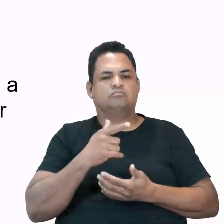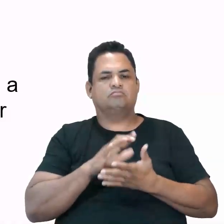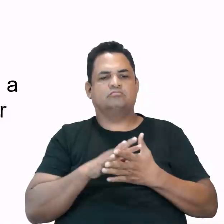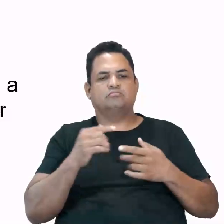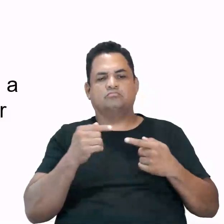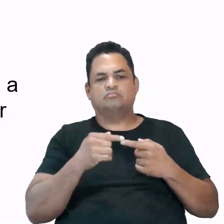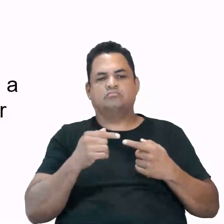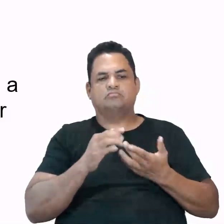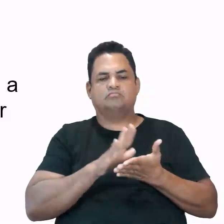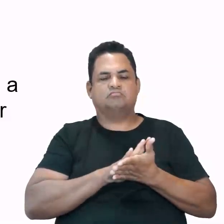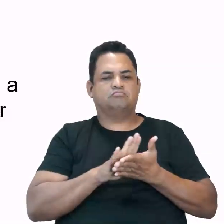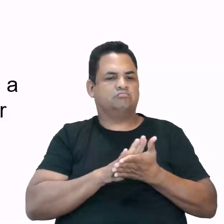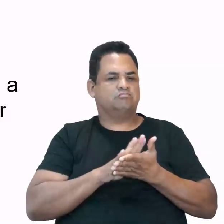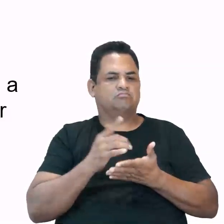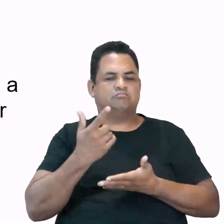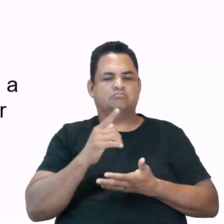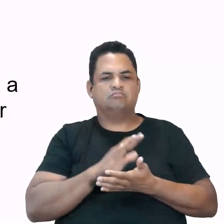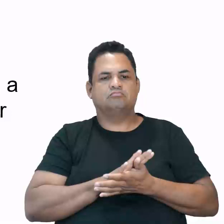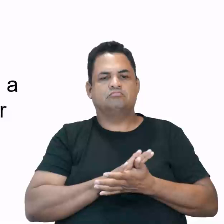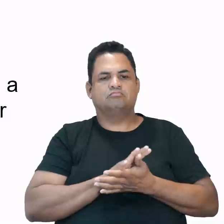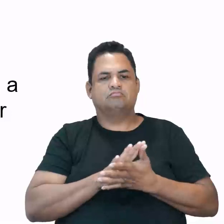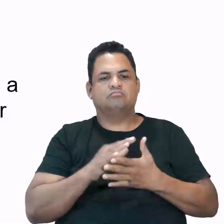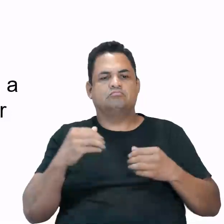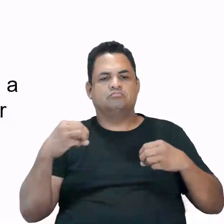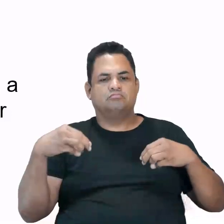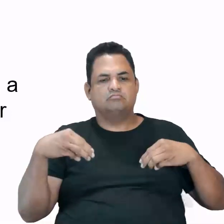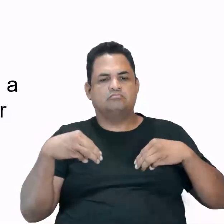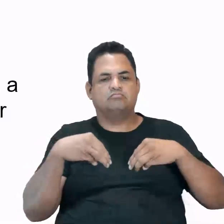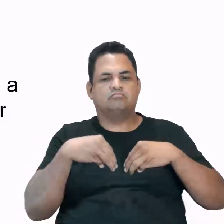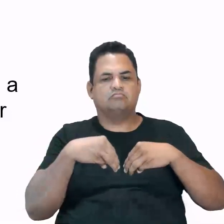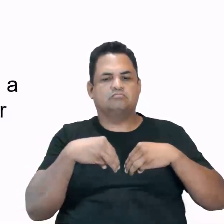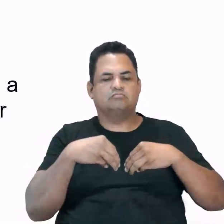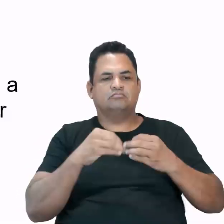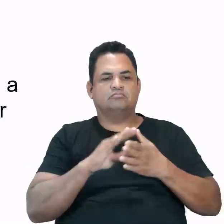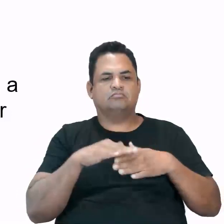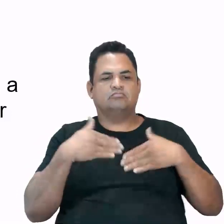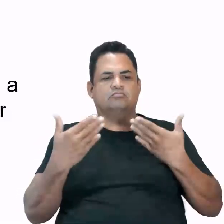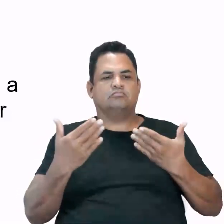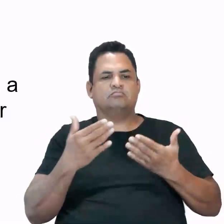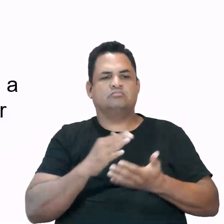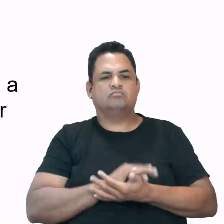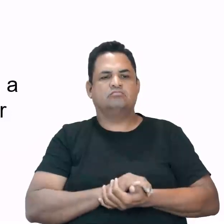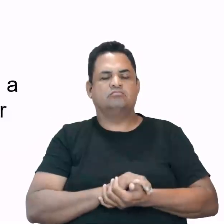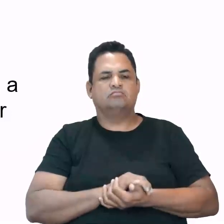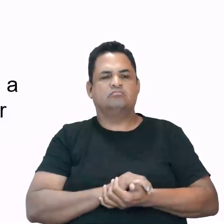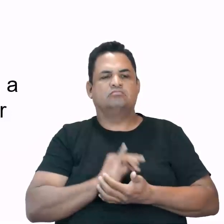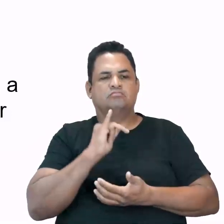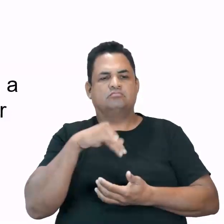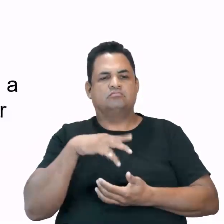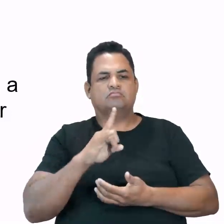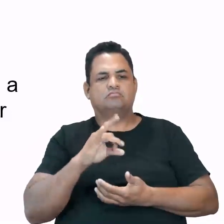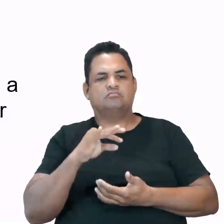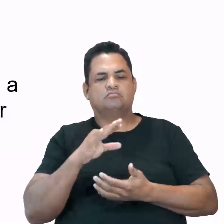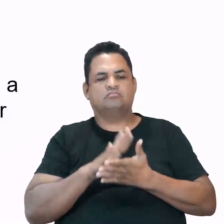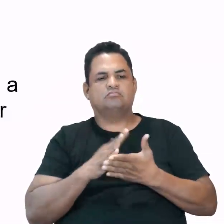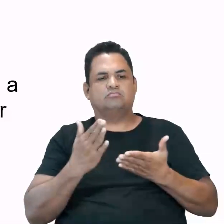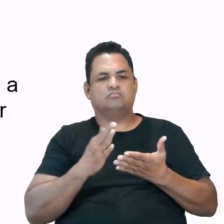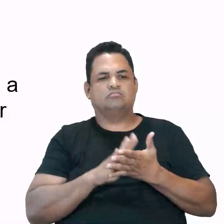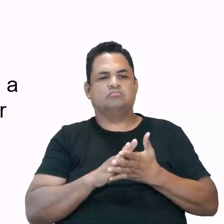pode esfregar e nem contato. Tem que aproximar apenas. Quando um corpo é eletrizado, que é o indutor que nós chamamos,